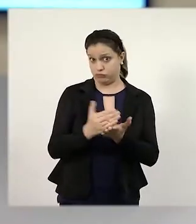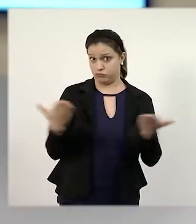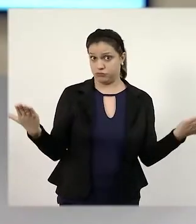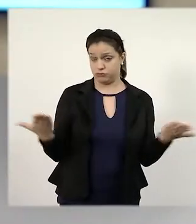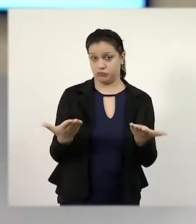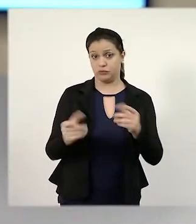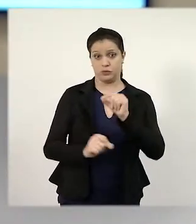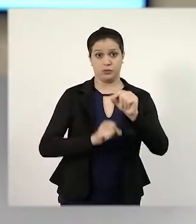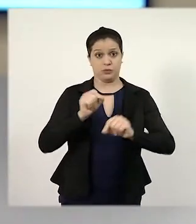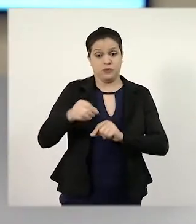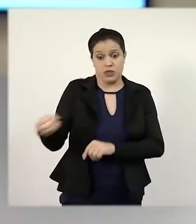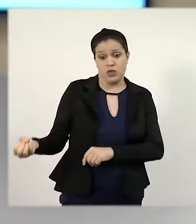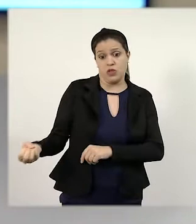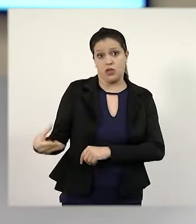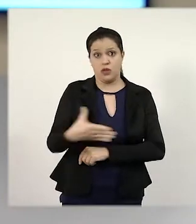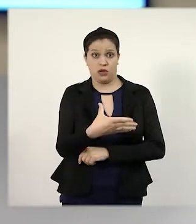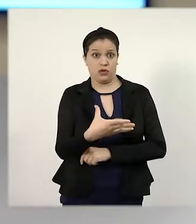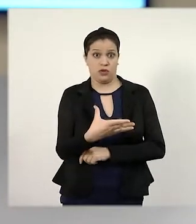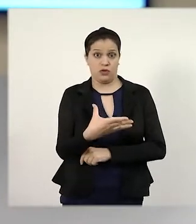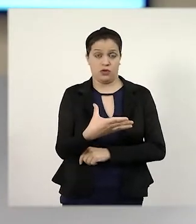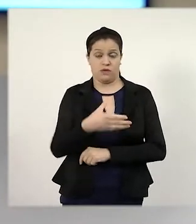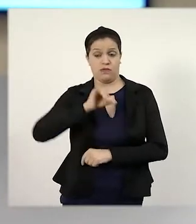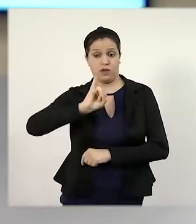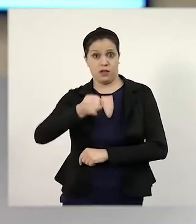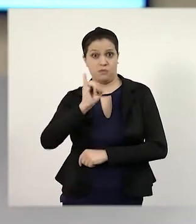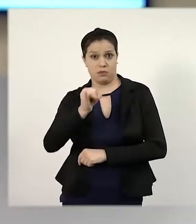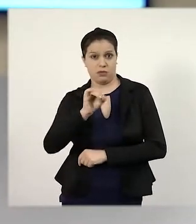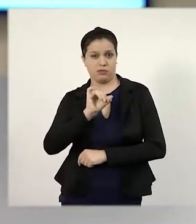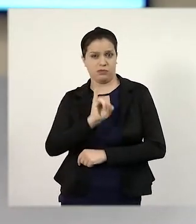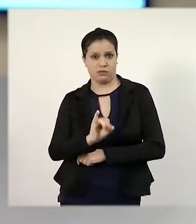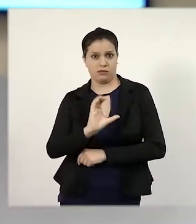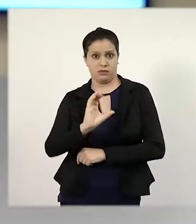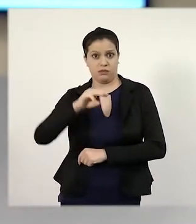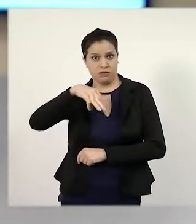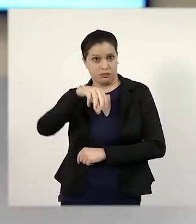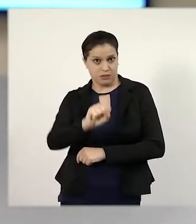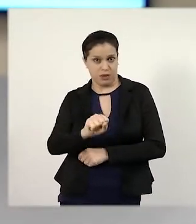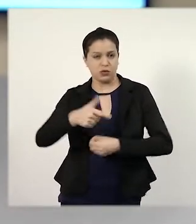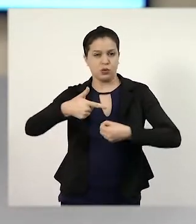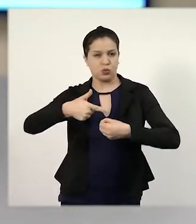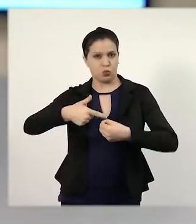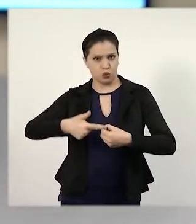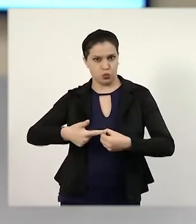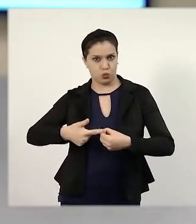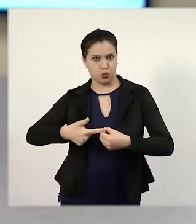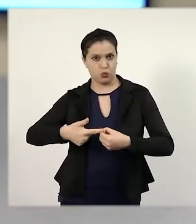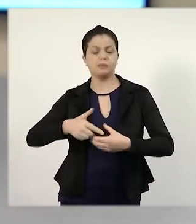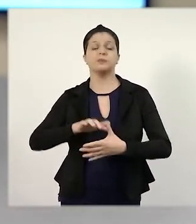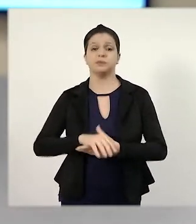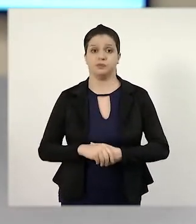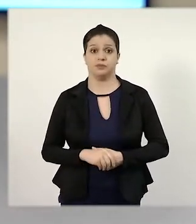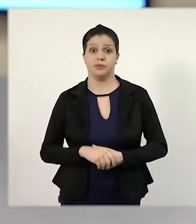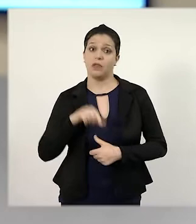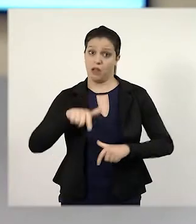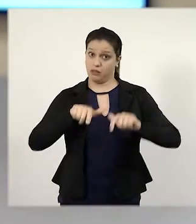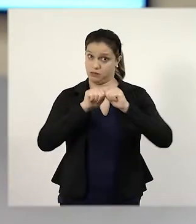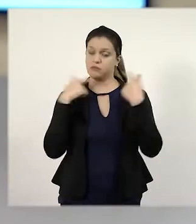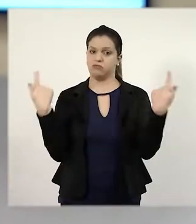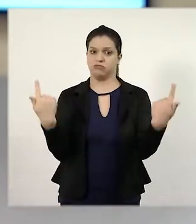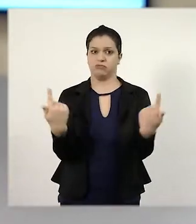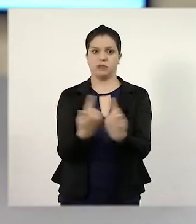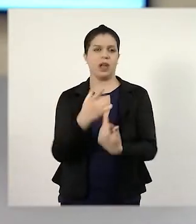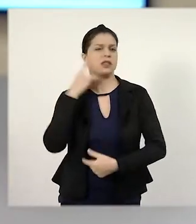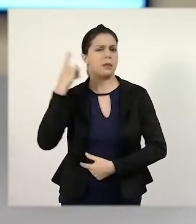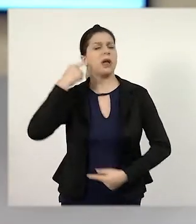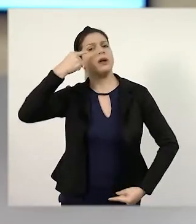Entrou em vigor na última semana a nova alíquota de ICMS, que incide sobre a gasolina. Na Assembleia,